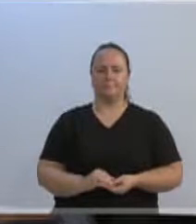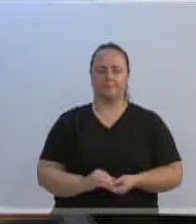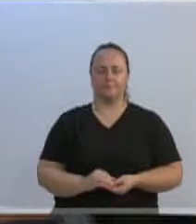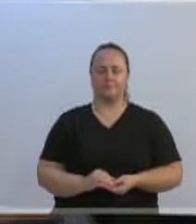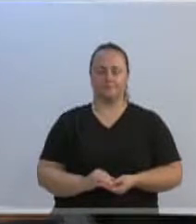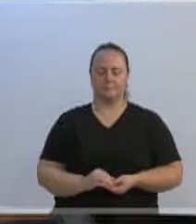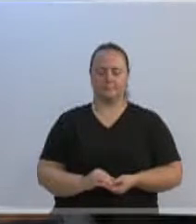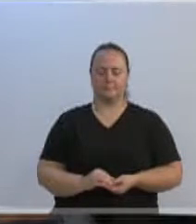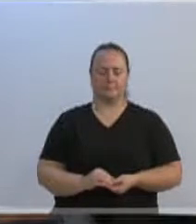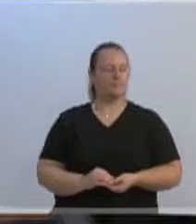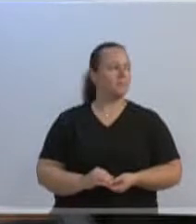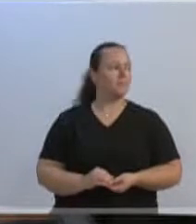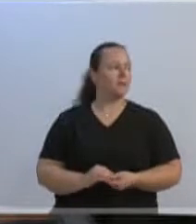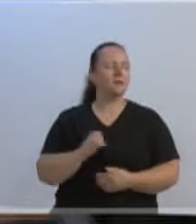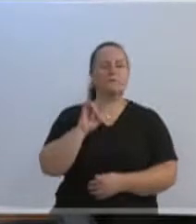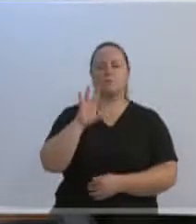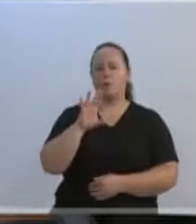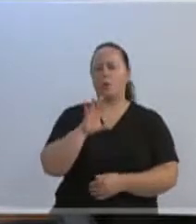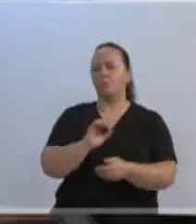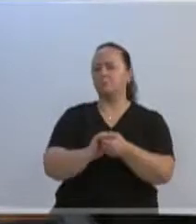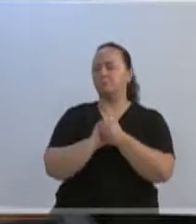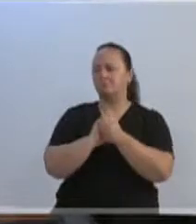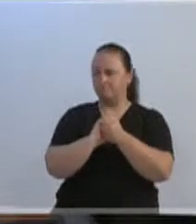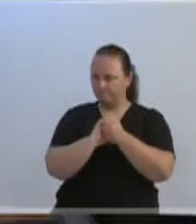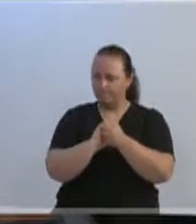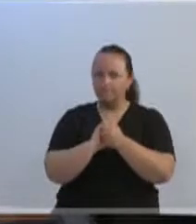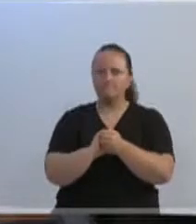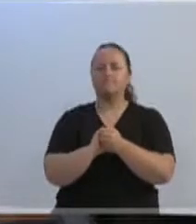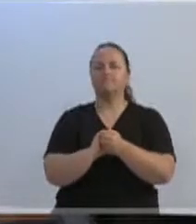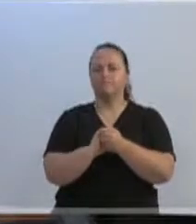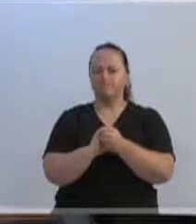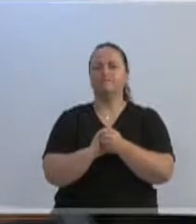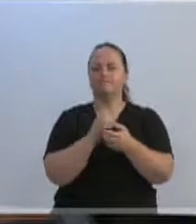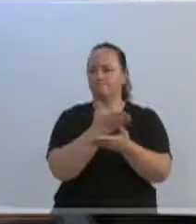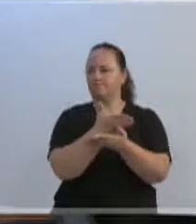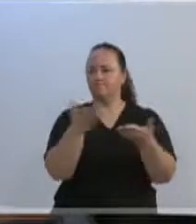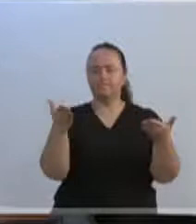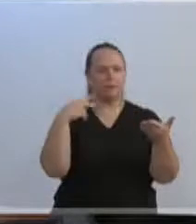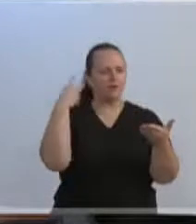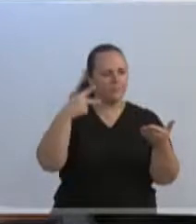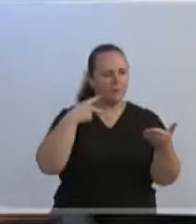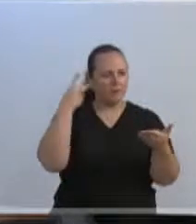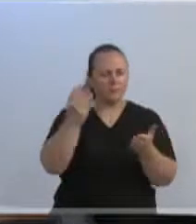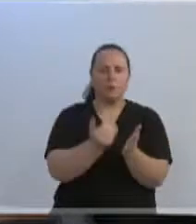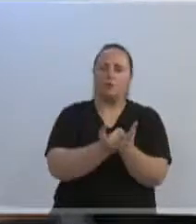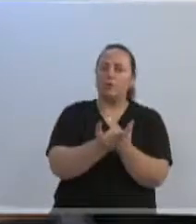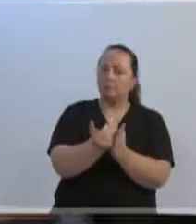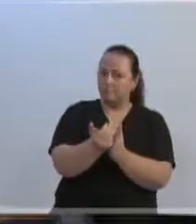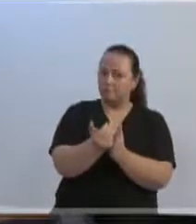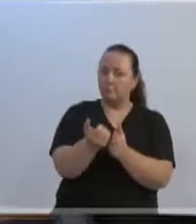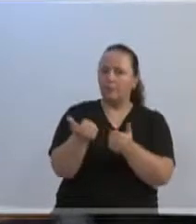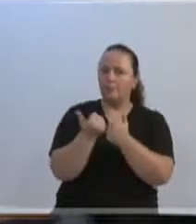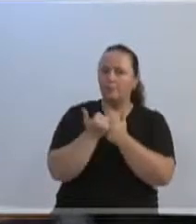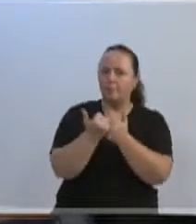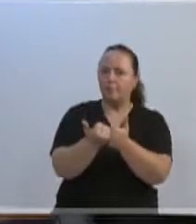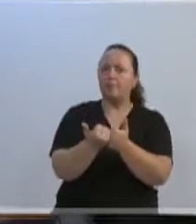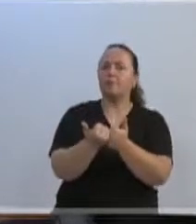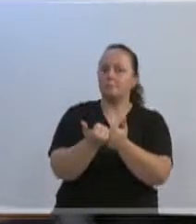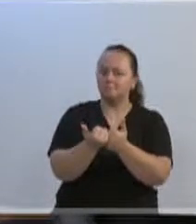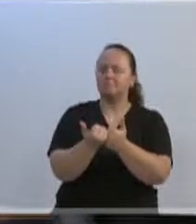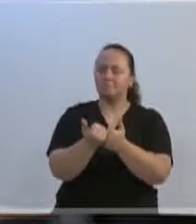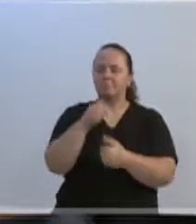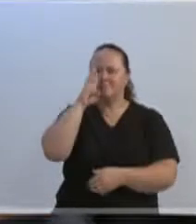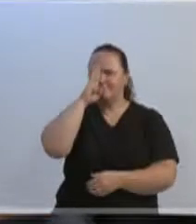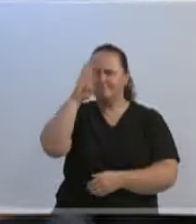só queria parabenizar o os vereadores pela iniciativa o apoio de todos principalmente na questão